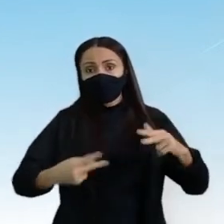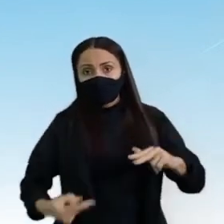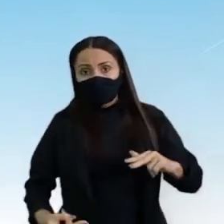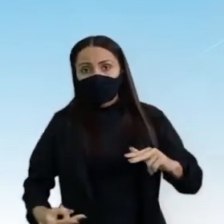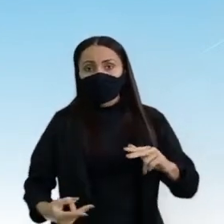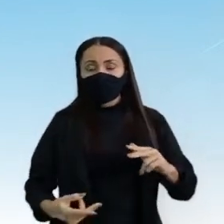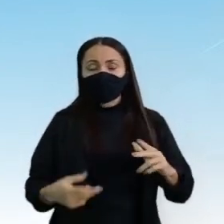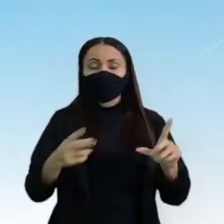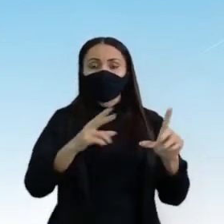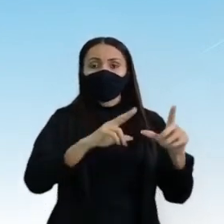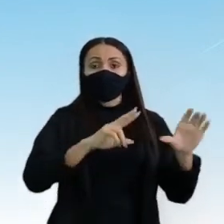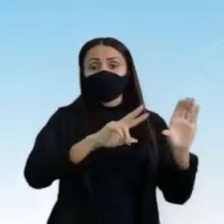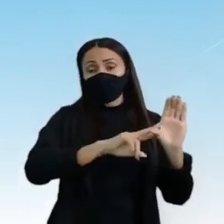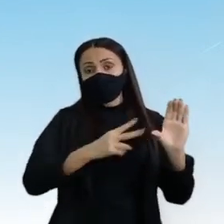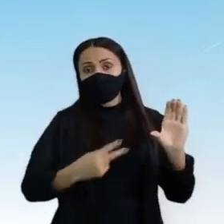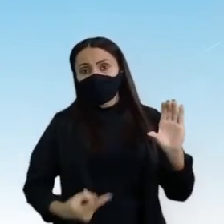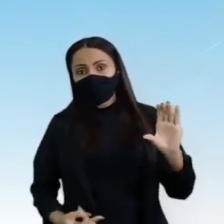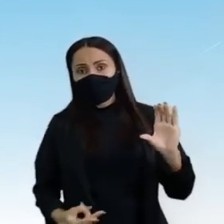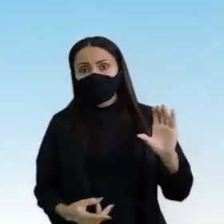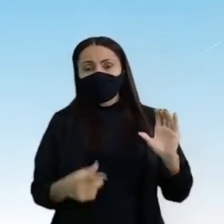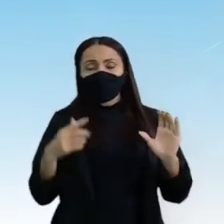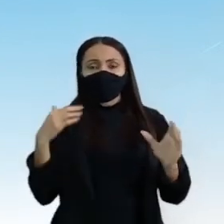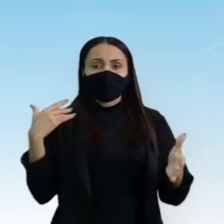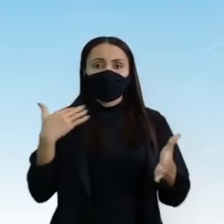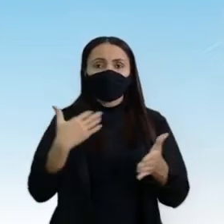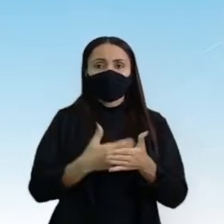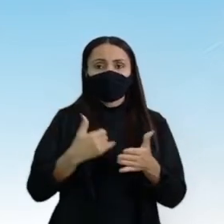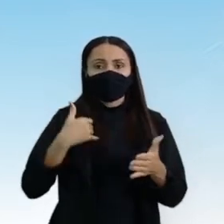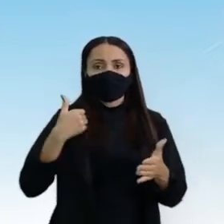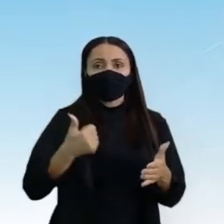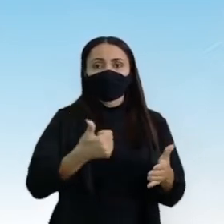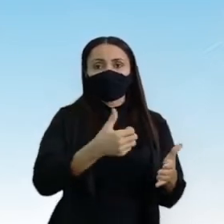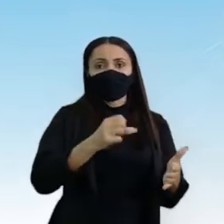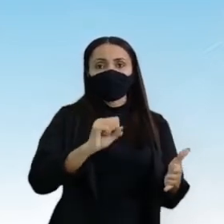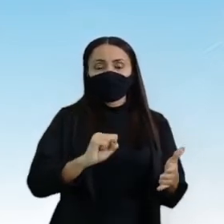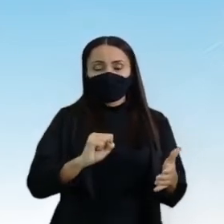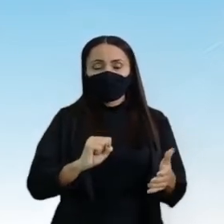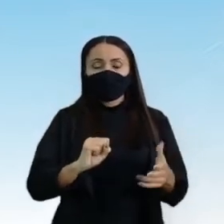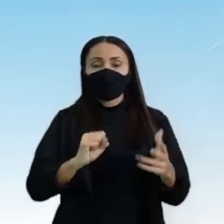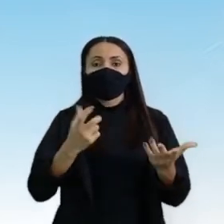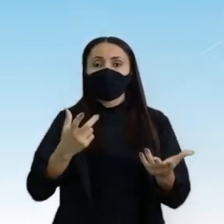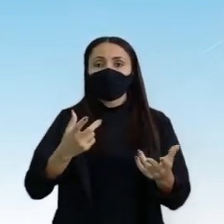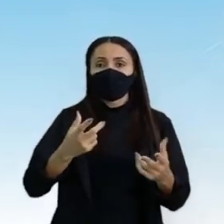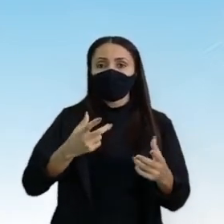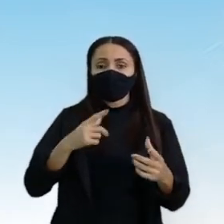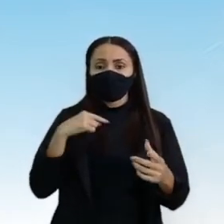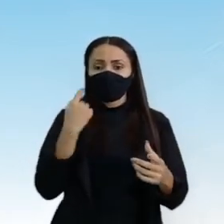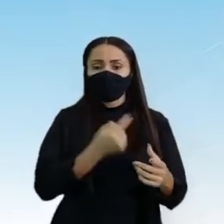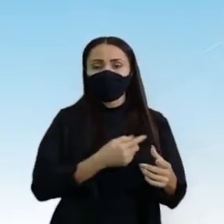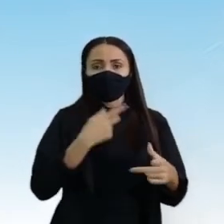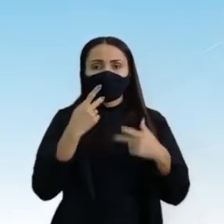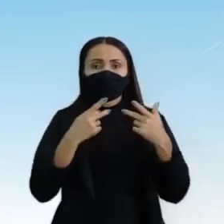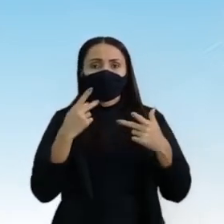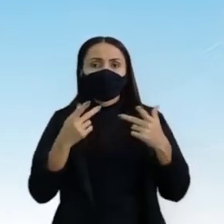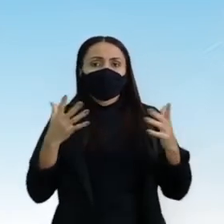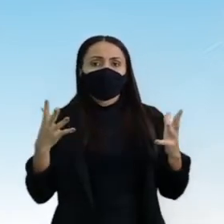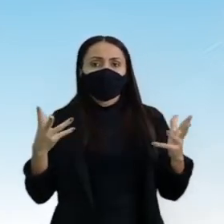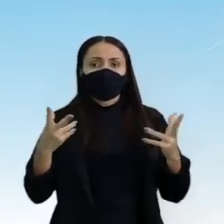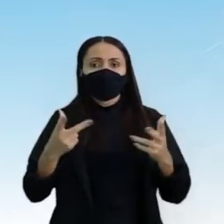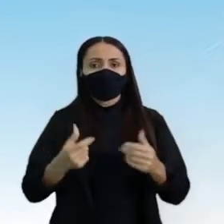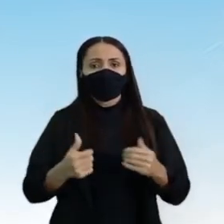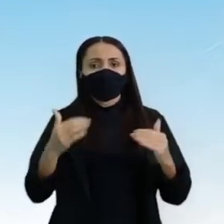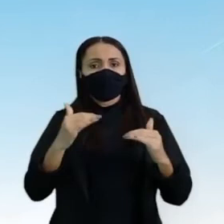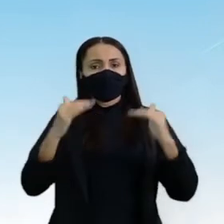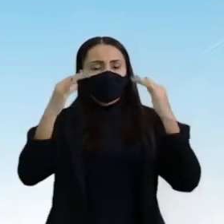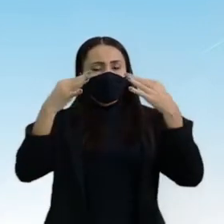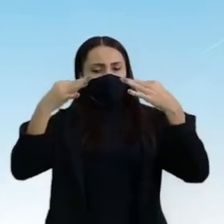realmente cronológica, porque quando chega aos 18 anos, cronologicamente falando, nós já estamos totalmente